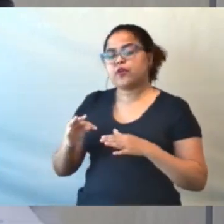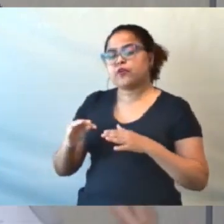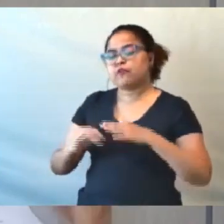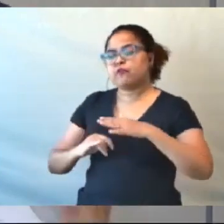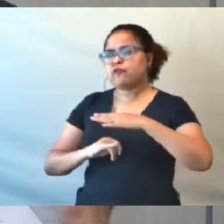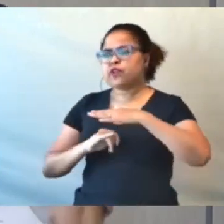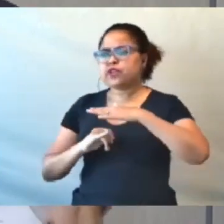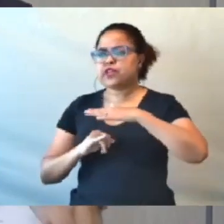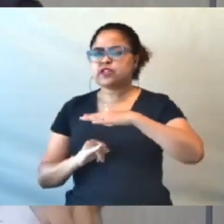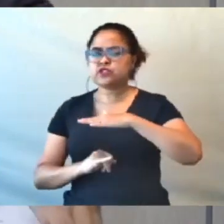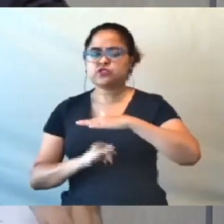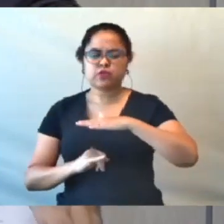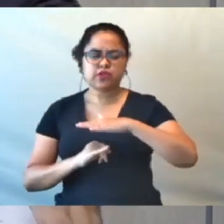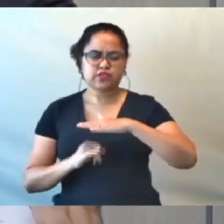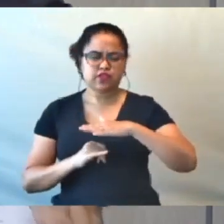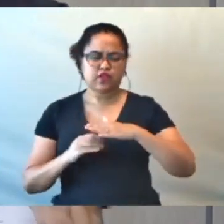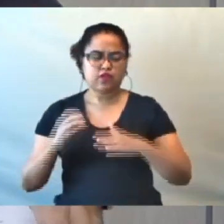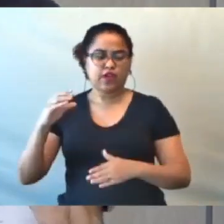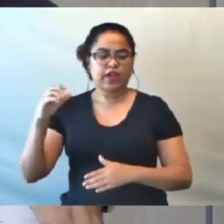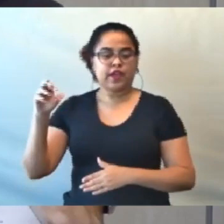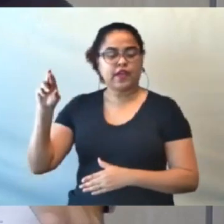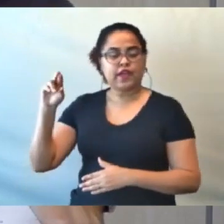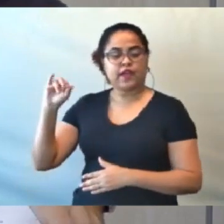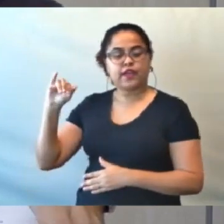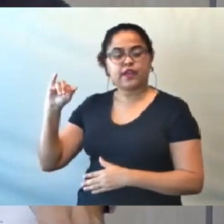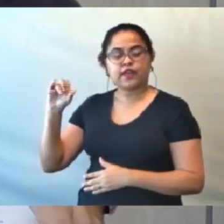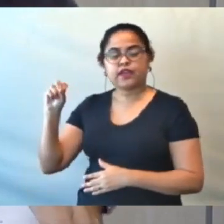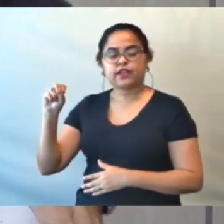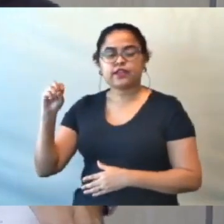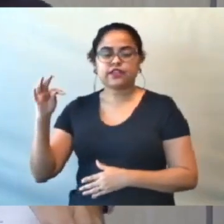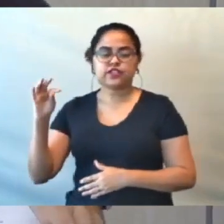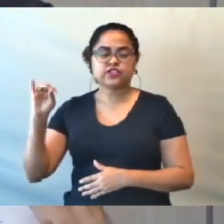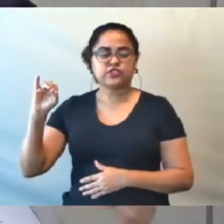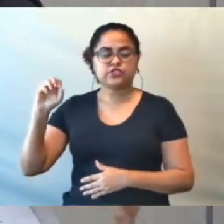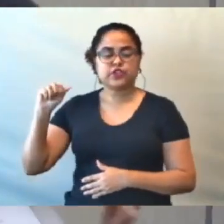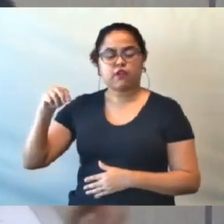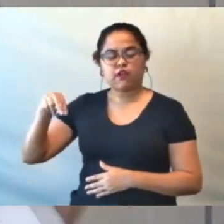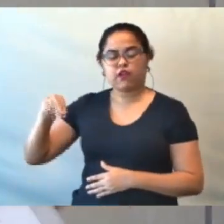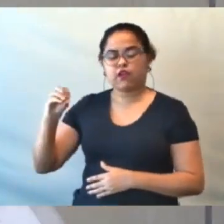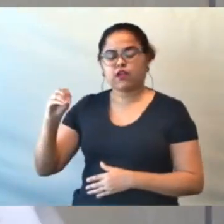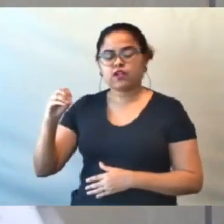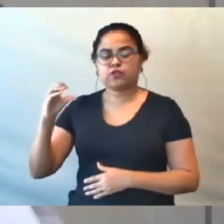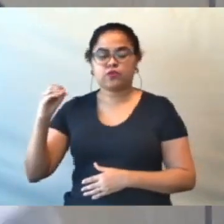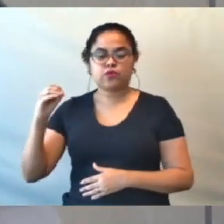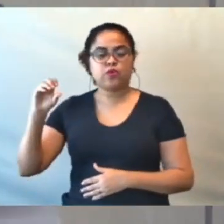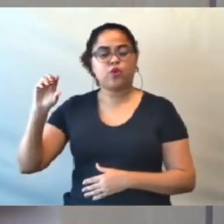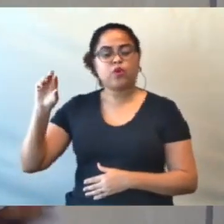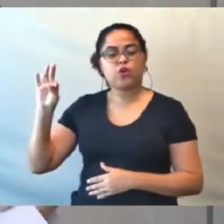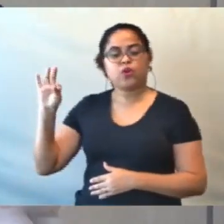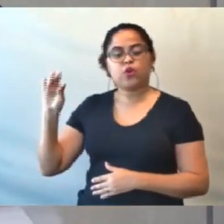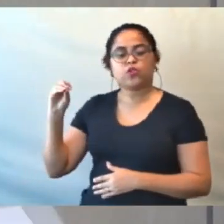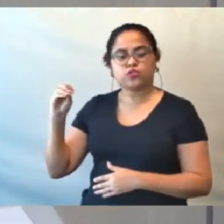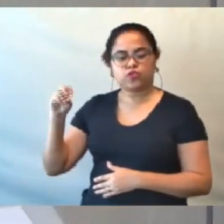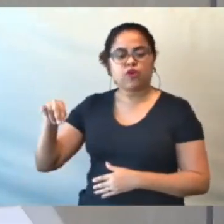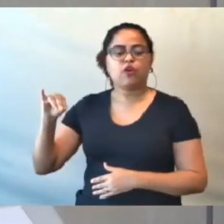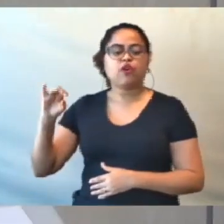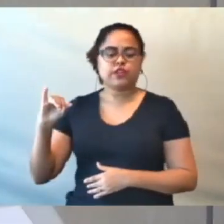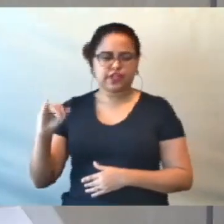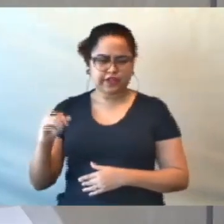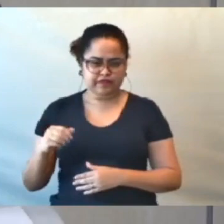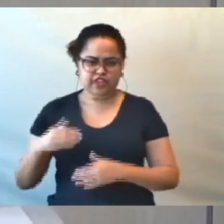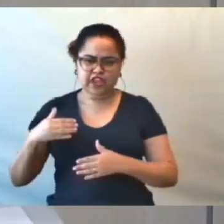toda a carreira e jornada em torno do saber que já vieram desempenhando a longo